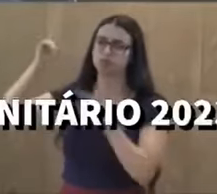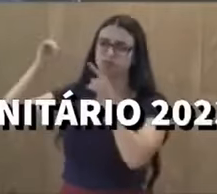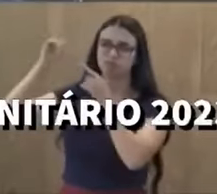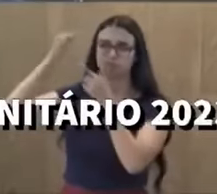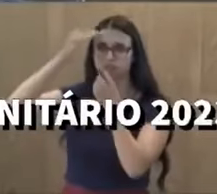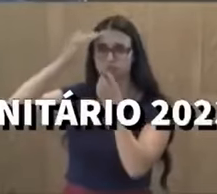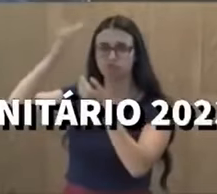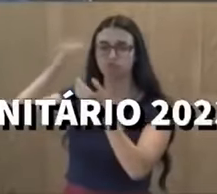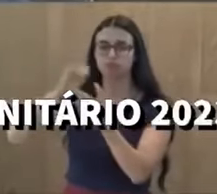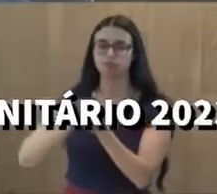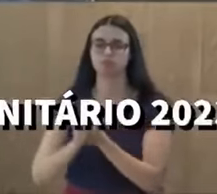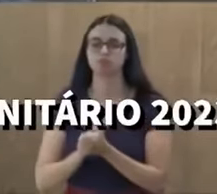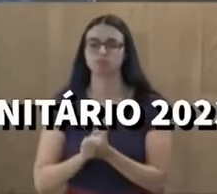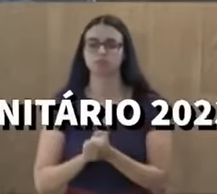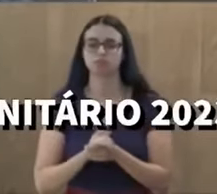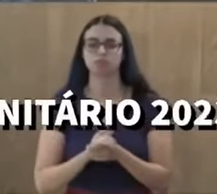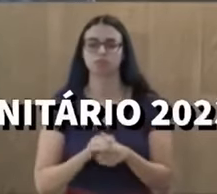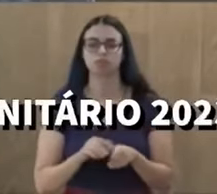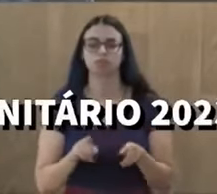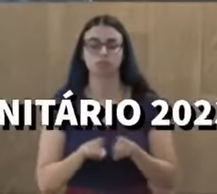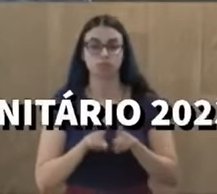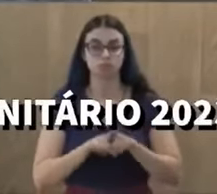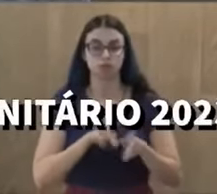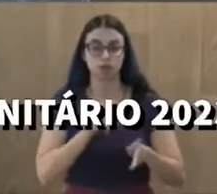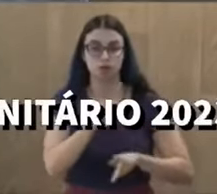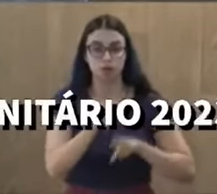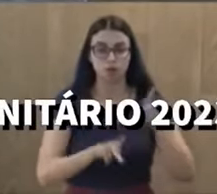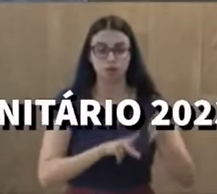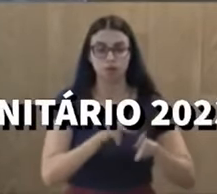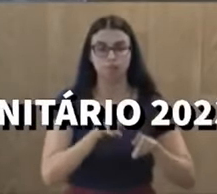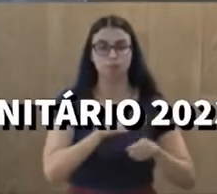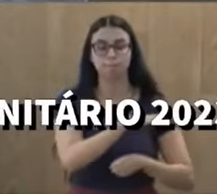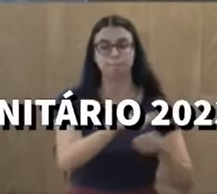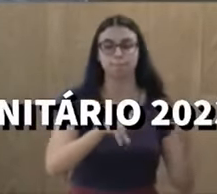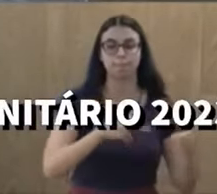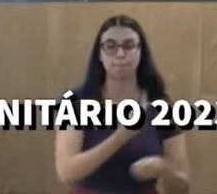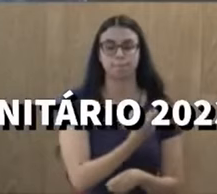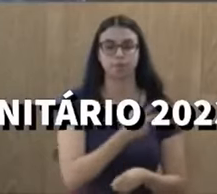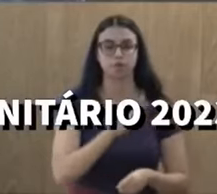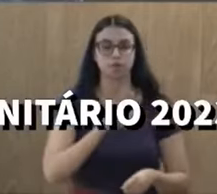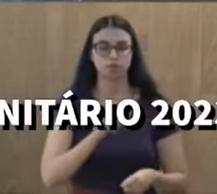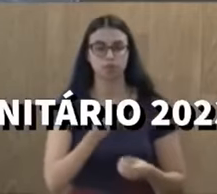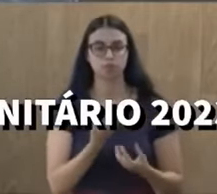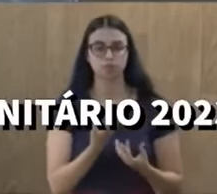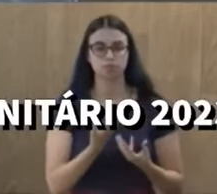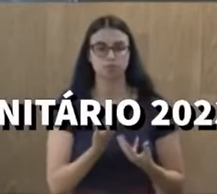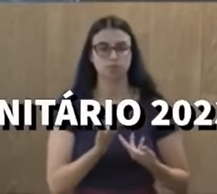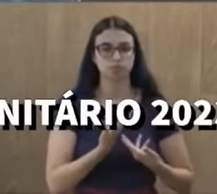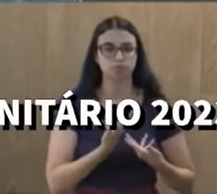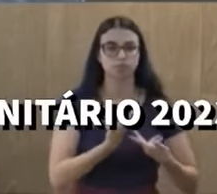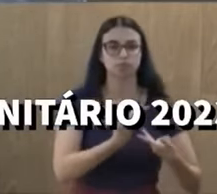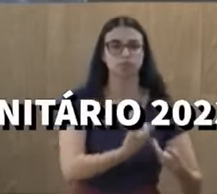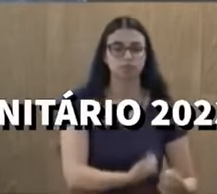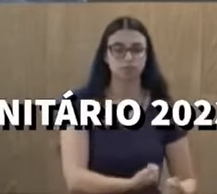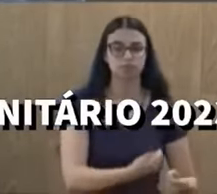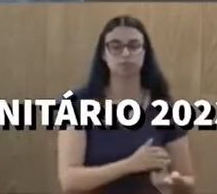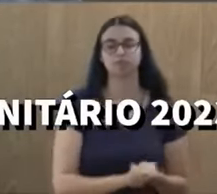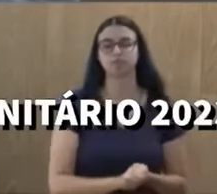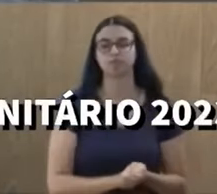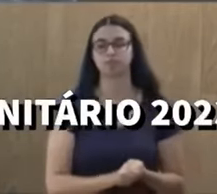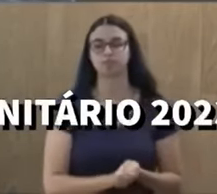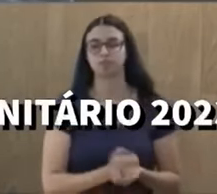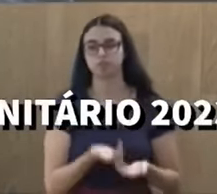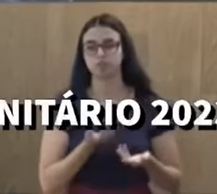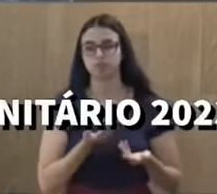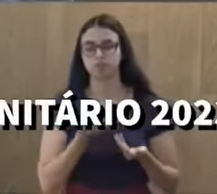ao pessoal, à população do Porto Velho, né, que me acolheu tão bem durante todo esse tempo. Agradeço